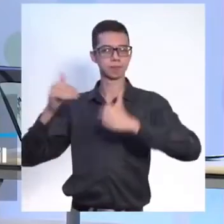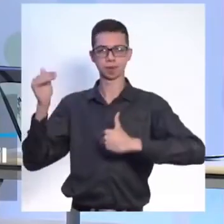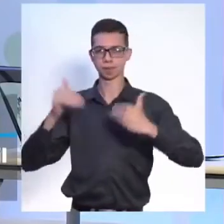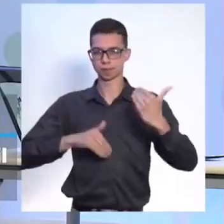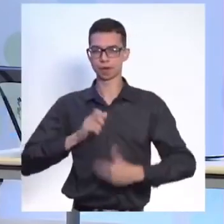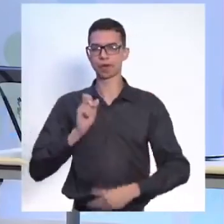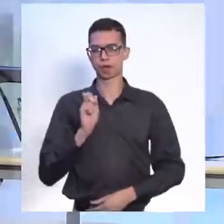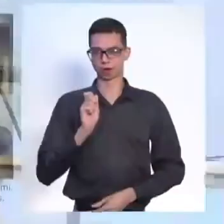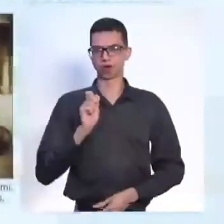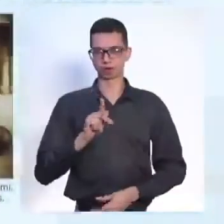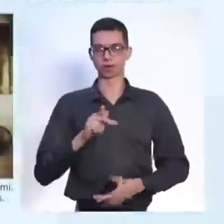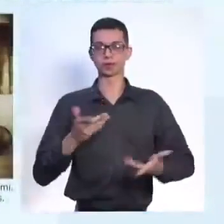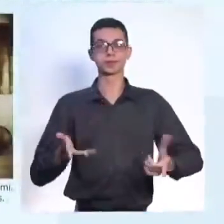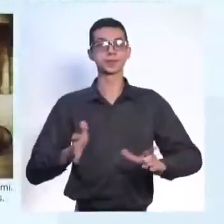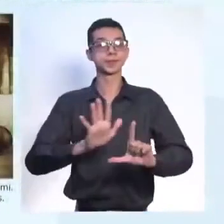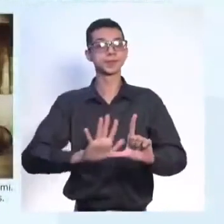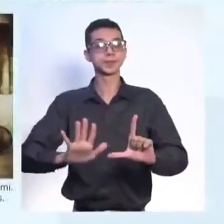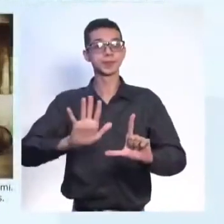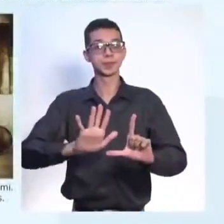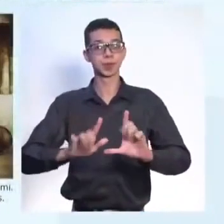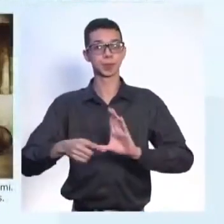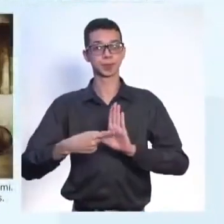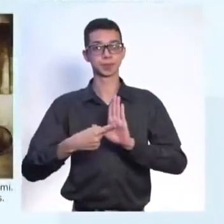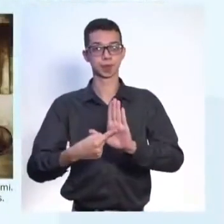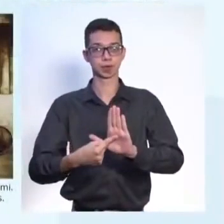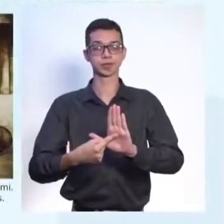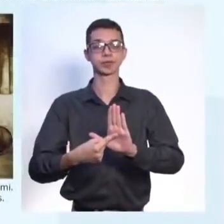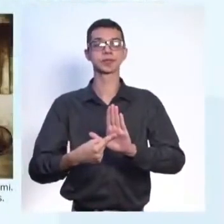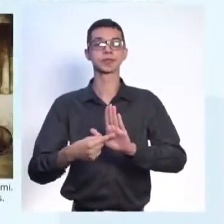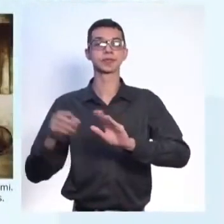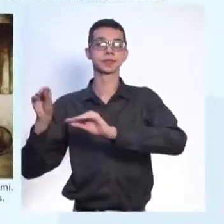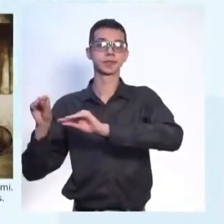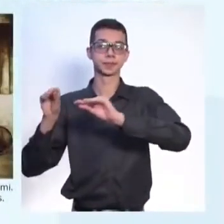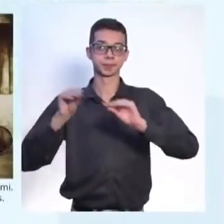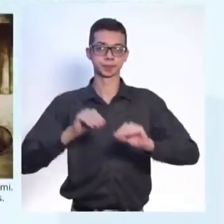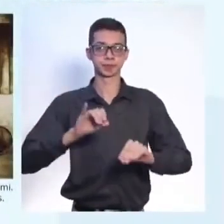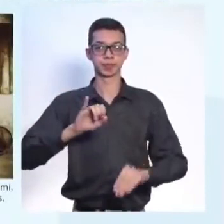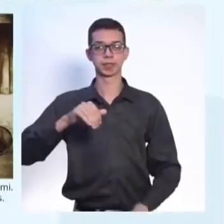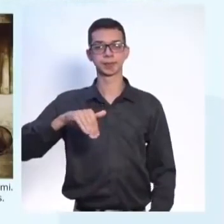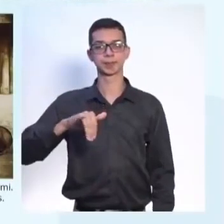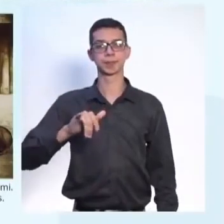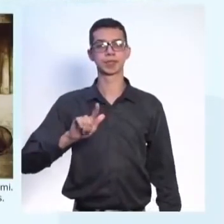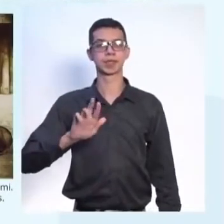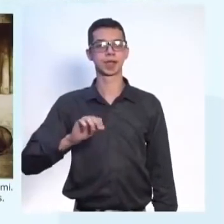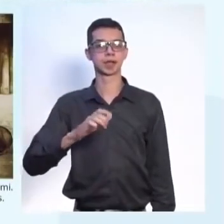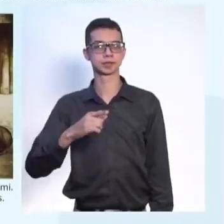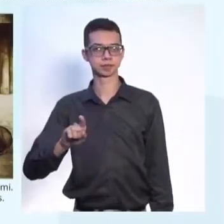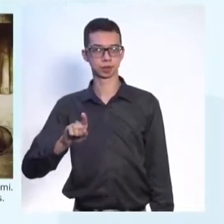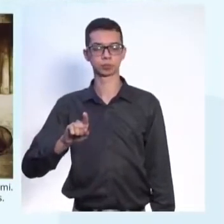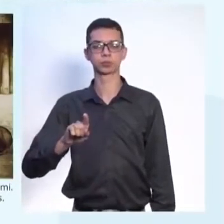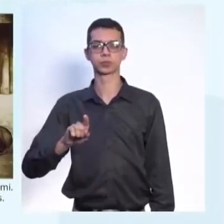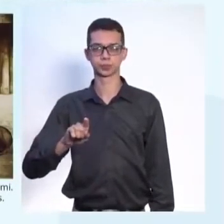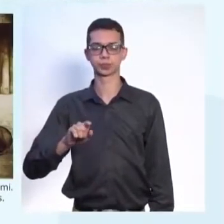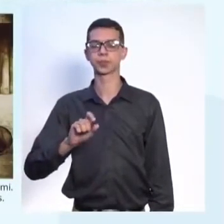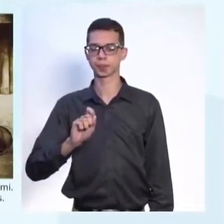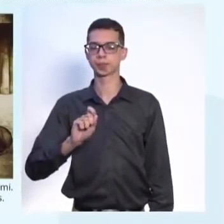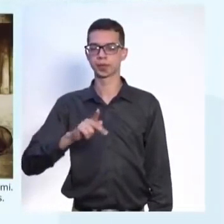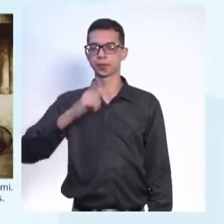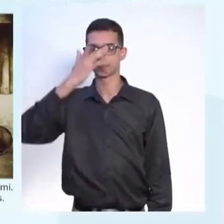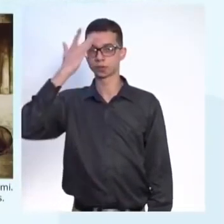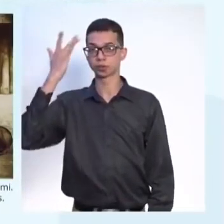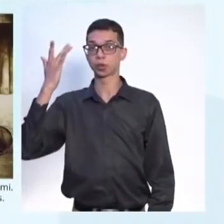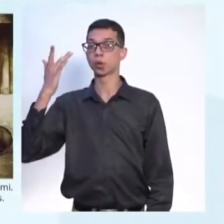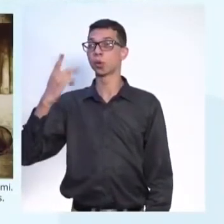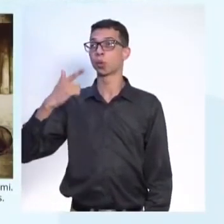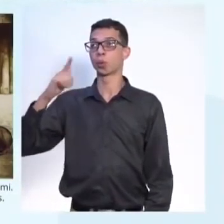tela registrado aí a imigração, os imigrantes que estão chegando nas terras brasileiras